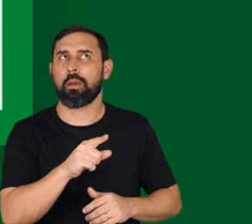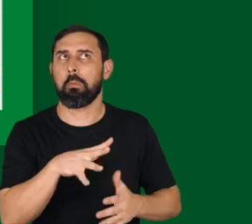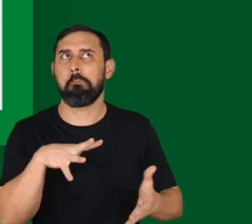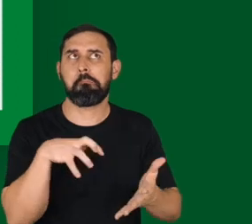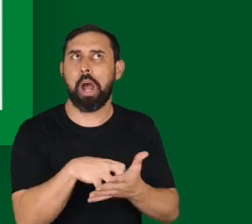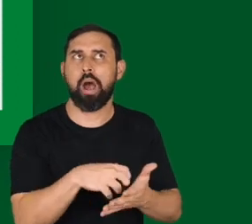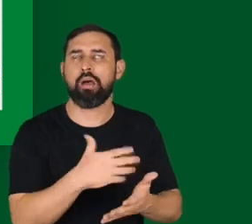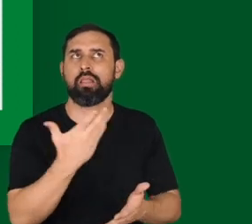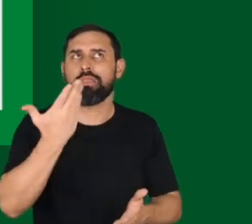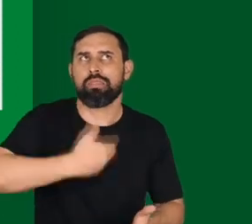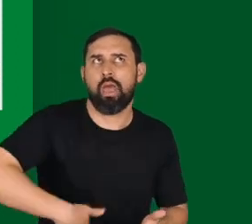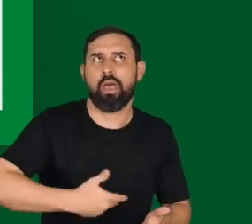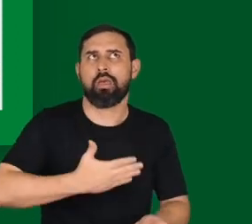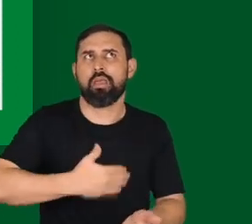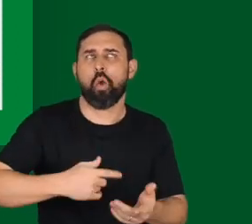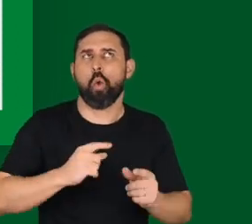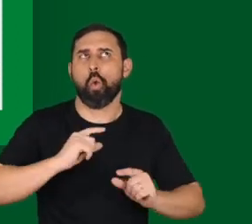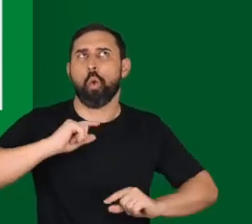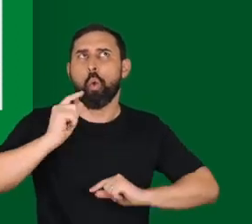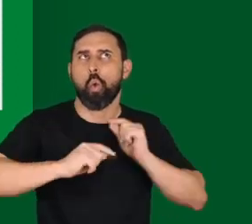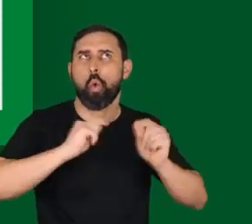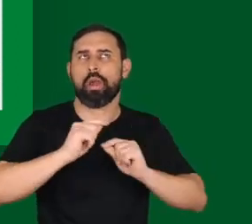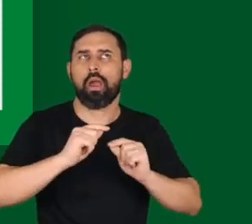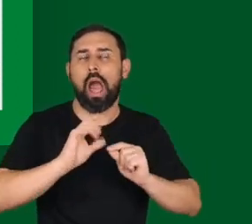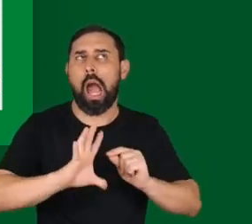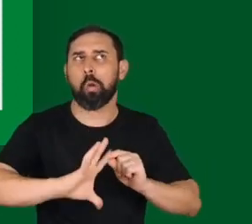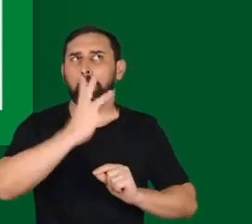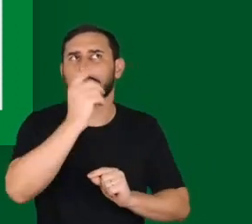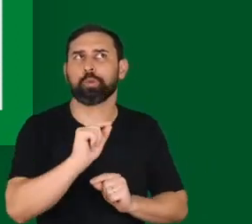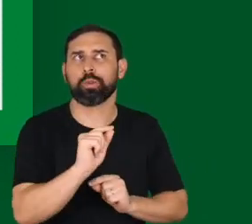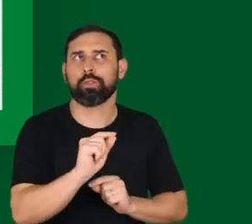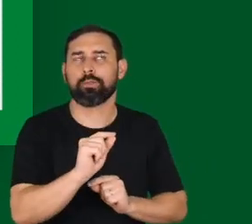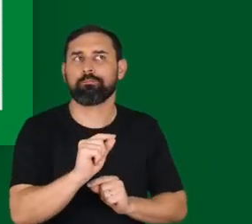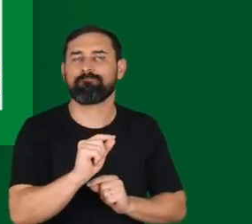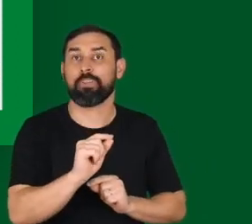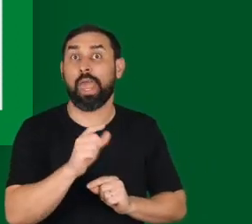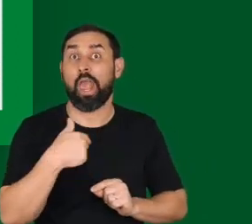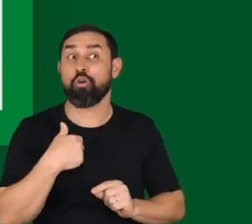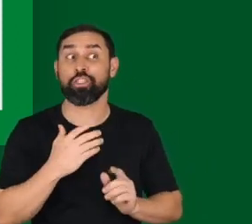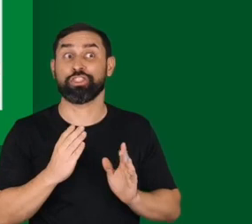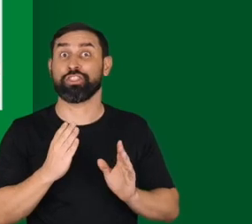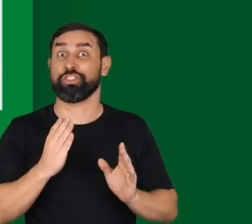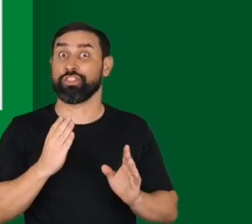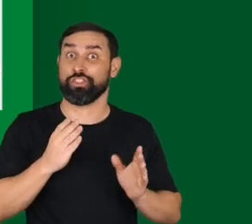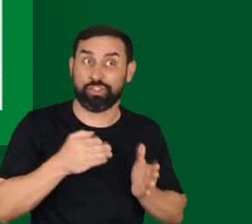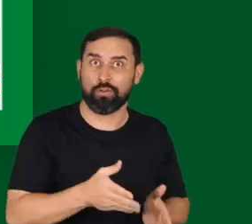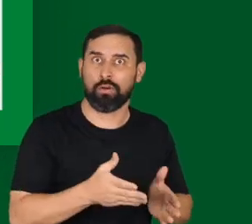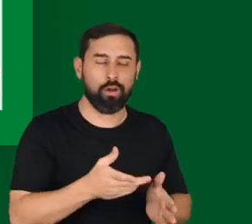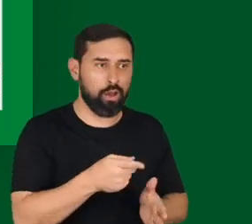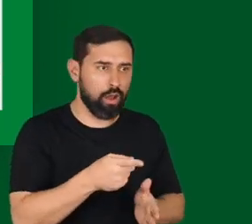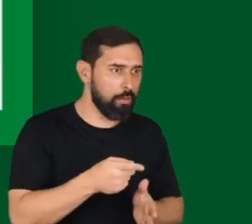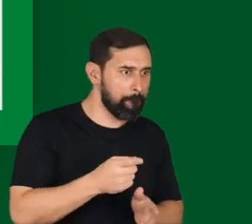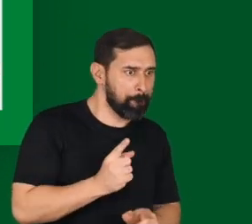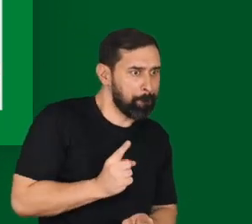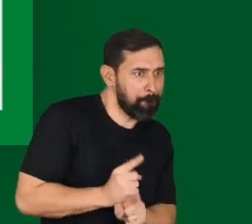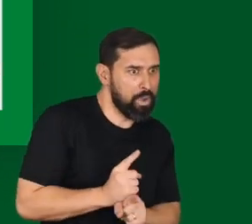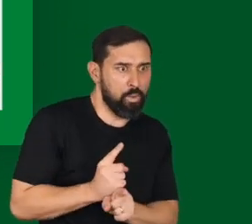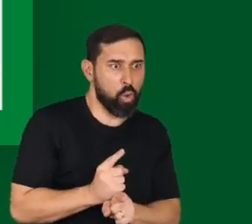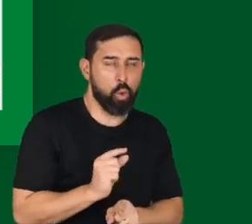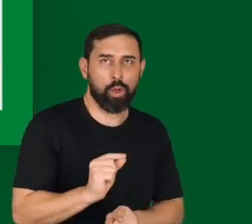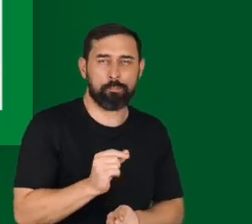vai pensando na física do trauma. Se pensando na física do trauma, eu vou pensar o que eu posso encontrar de lesão naquela